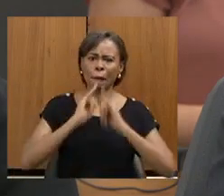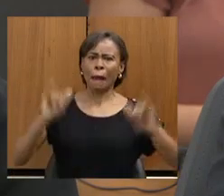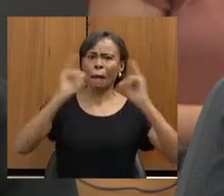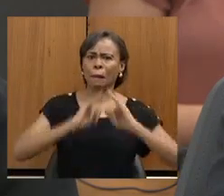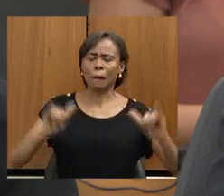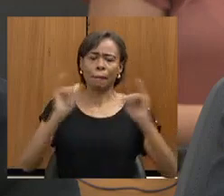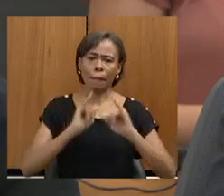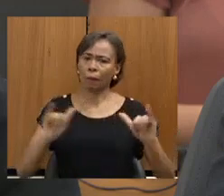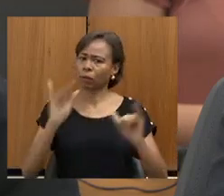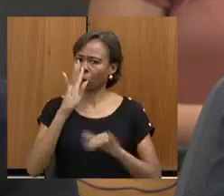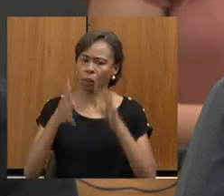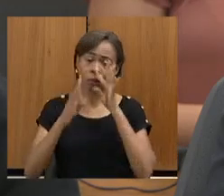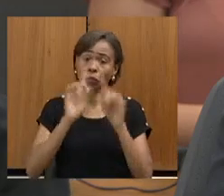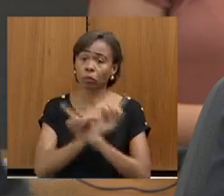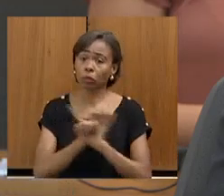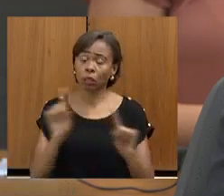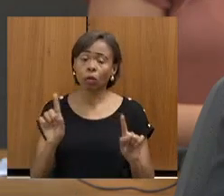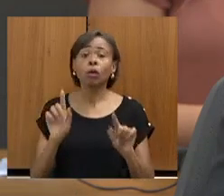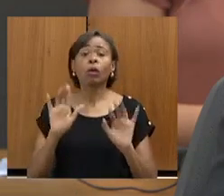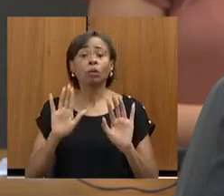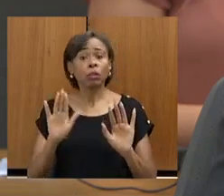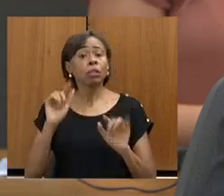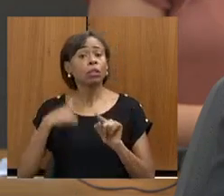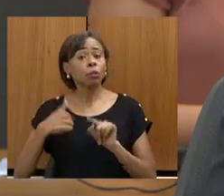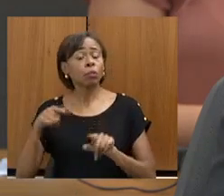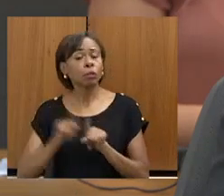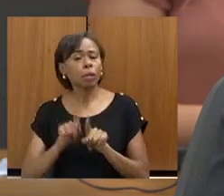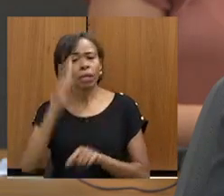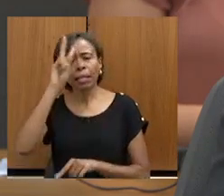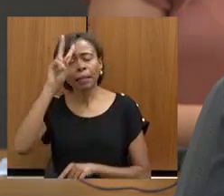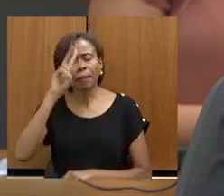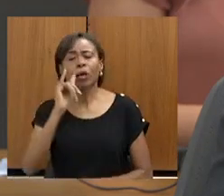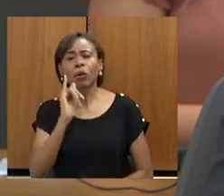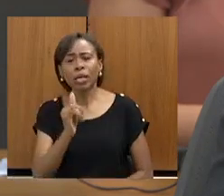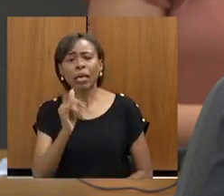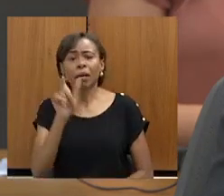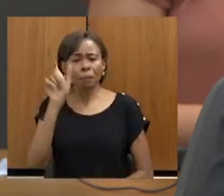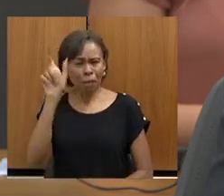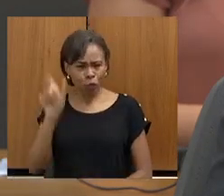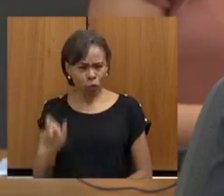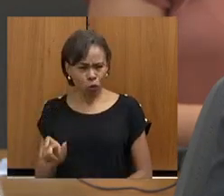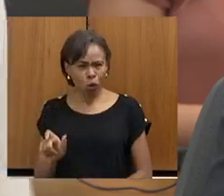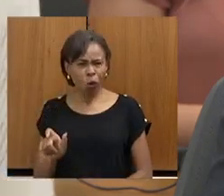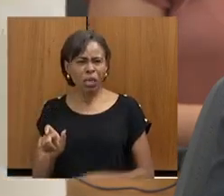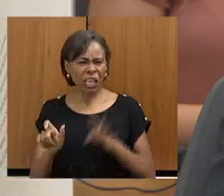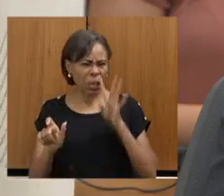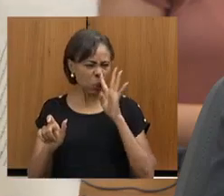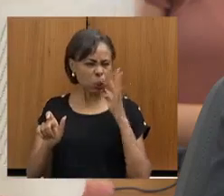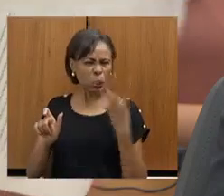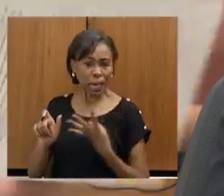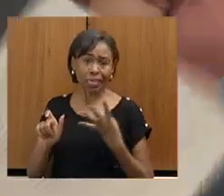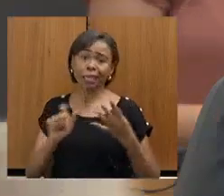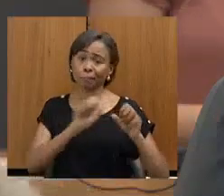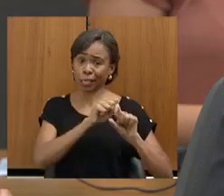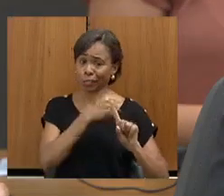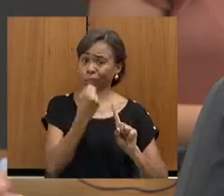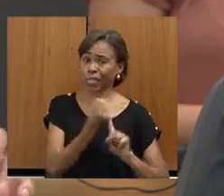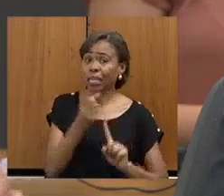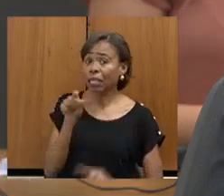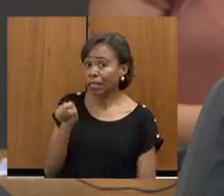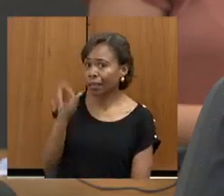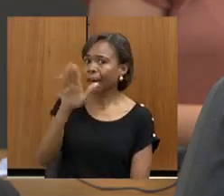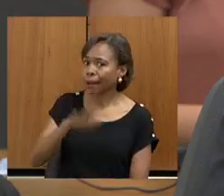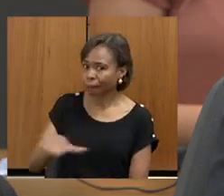De início, gostaria de lembrar que a pessoa julgada por nossa sociedade trata-se de uma